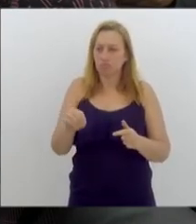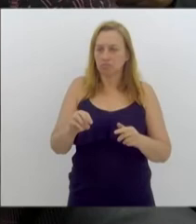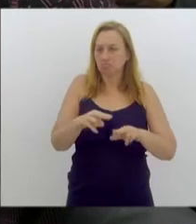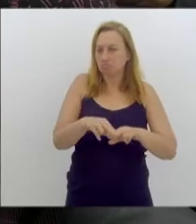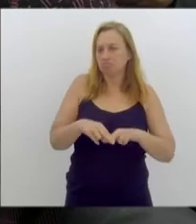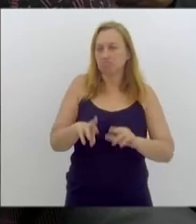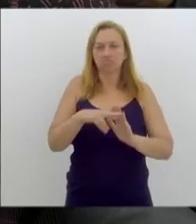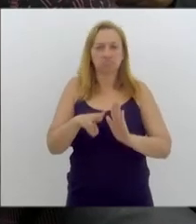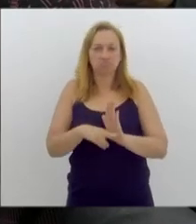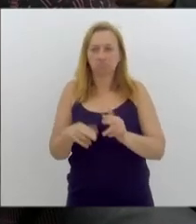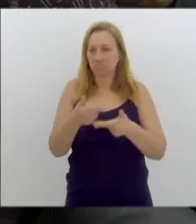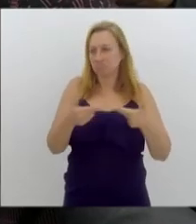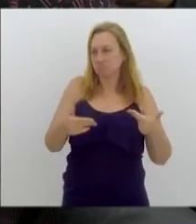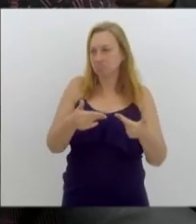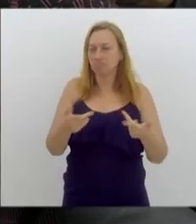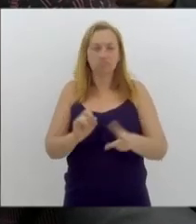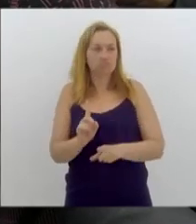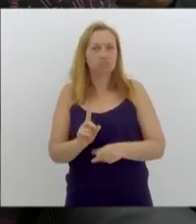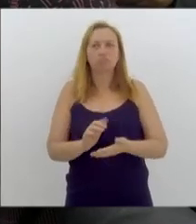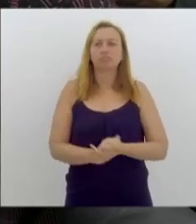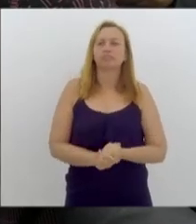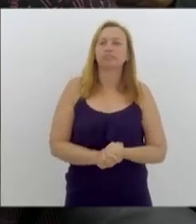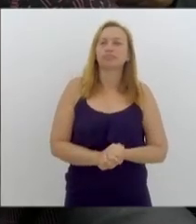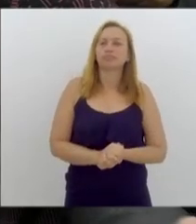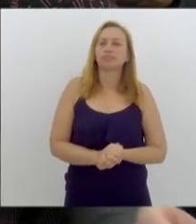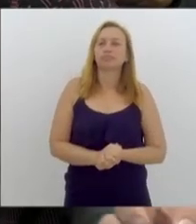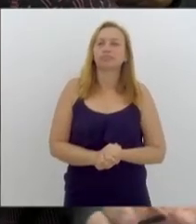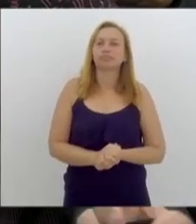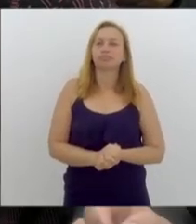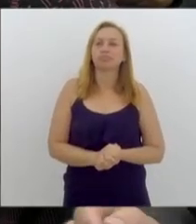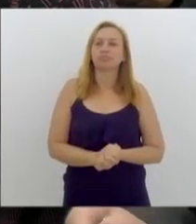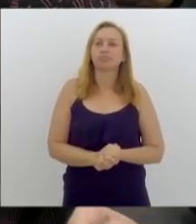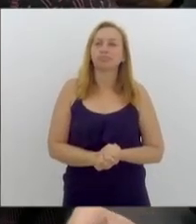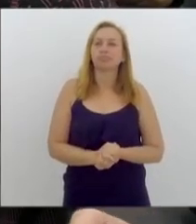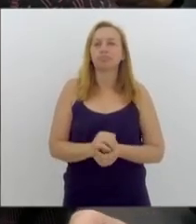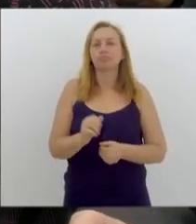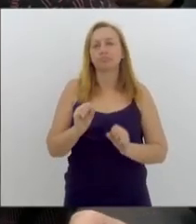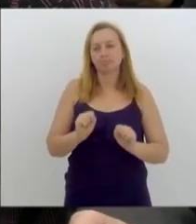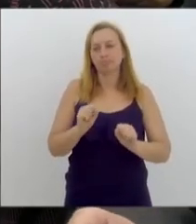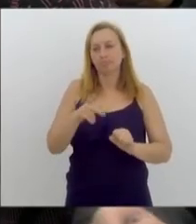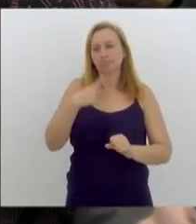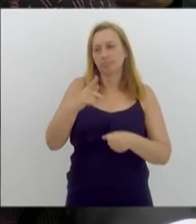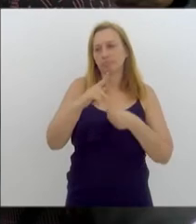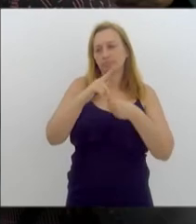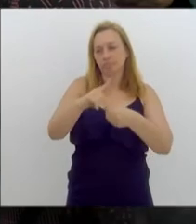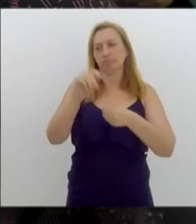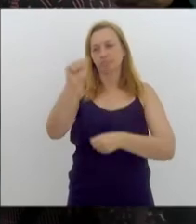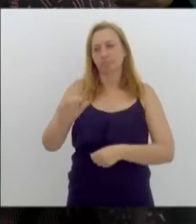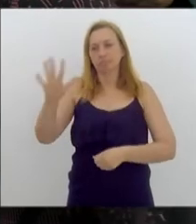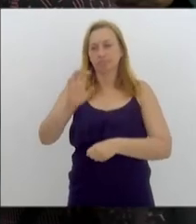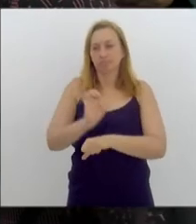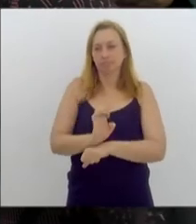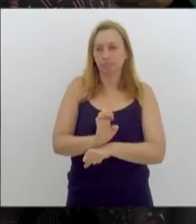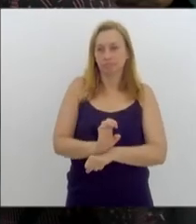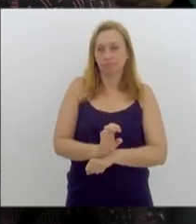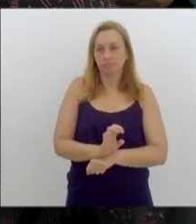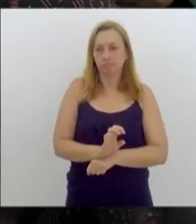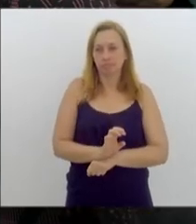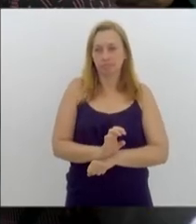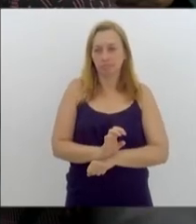de regime uma série de coisas mas quem pode melhor dizer é procuradoria tenham gostado que